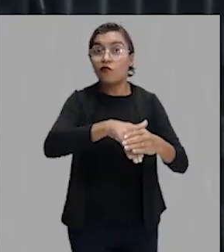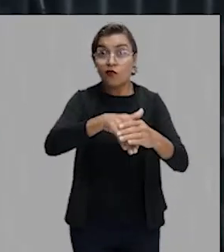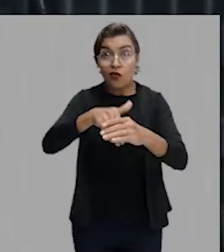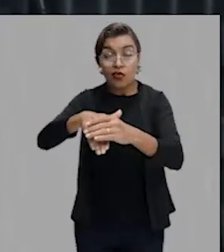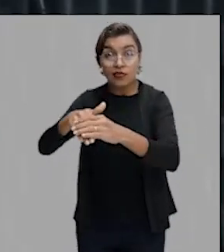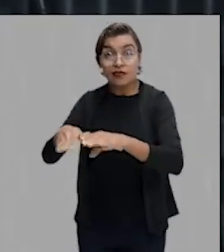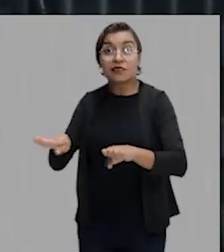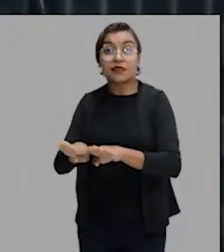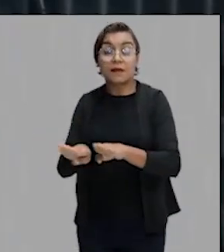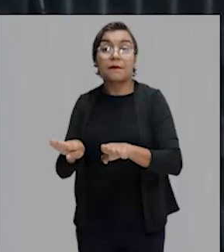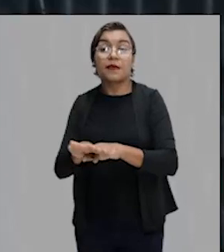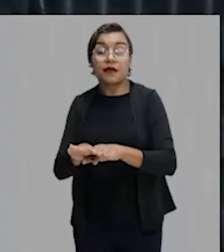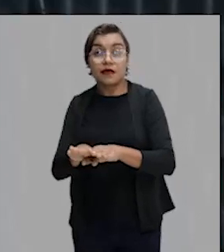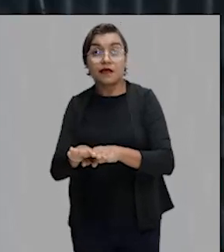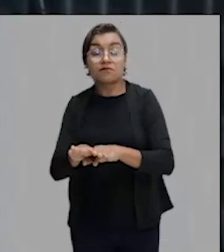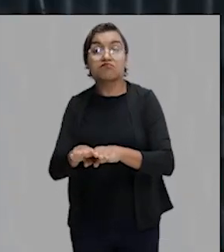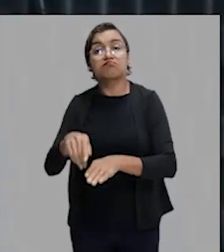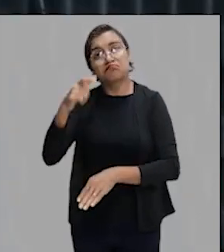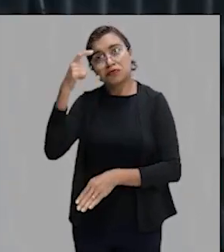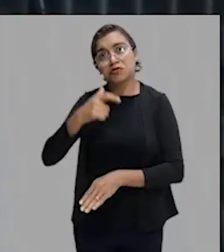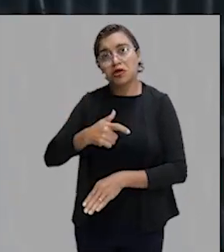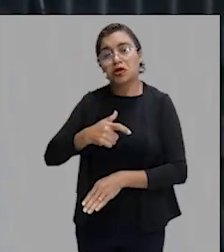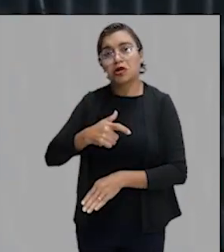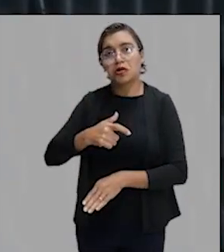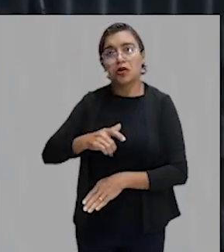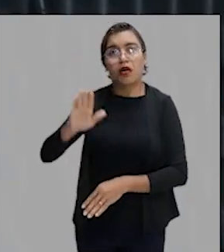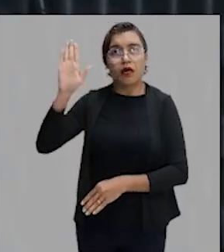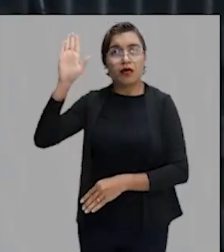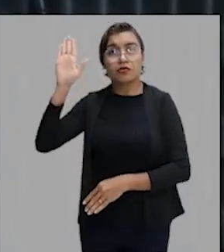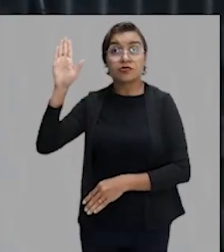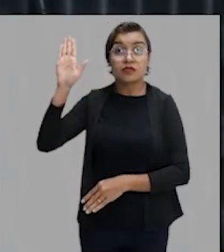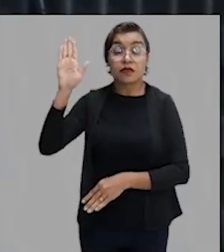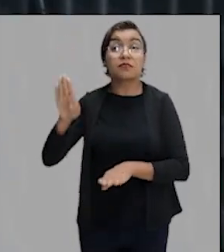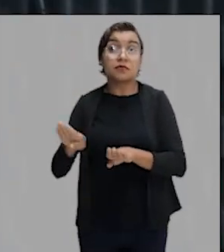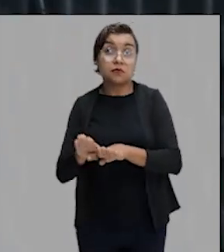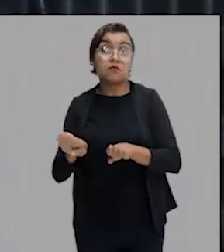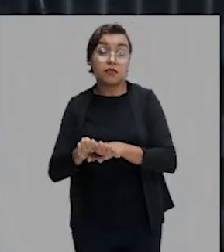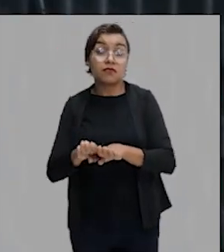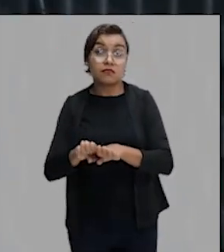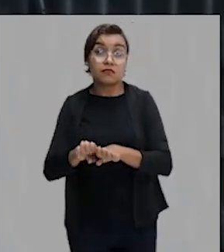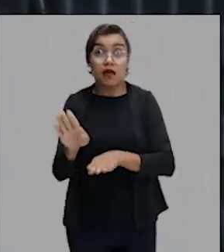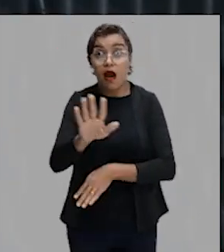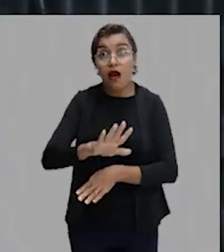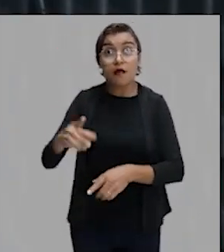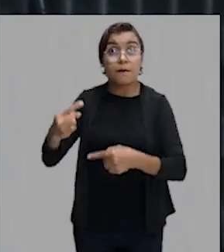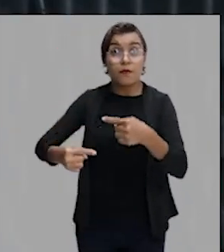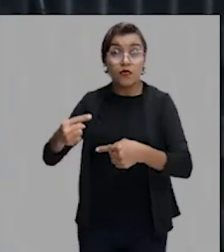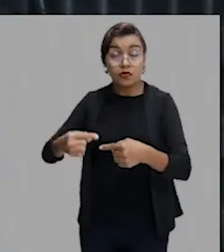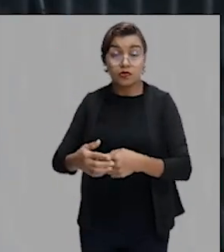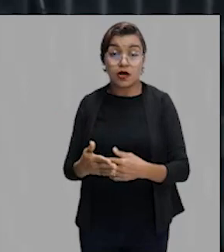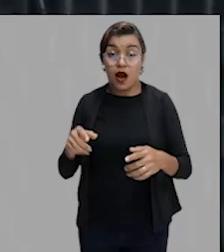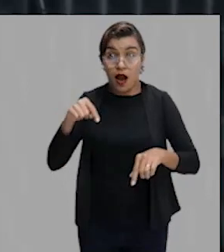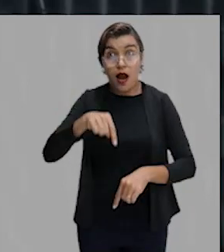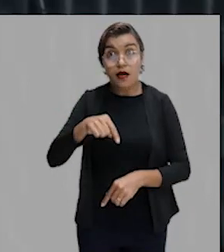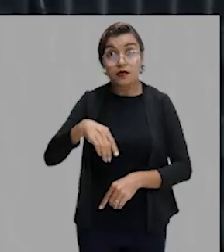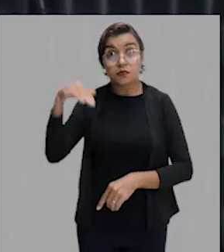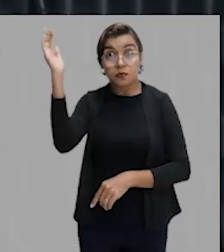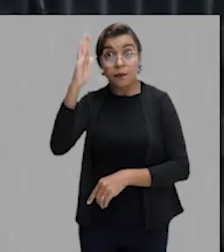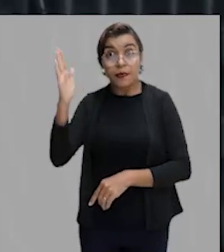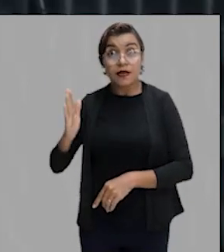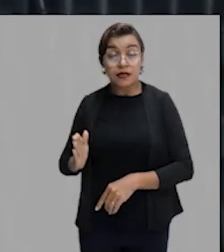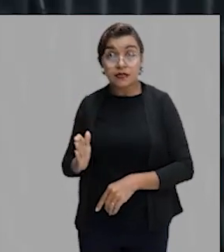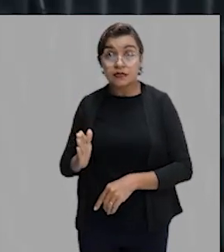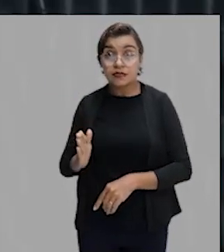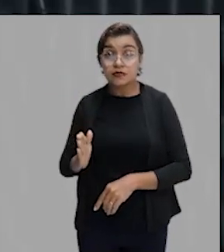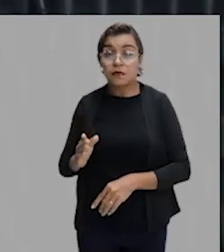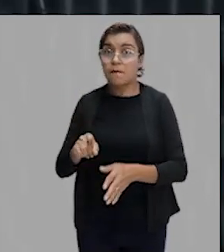também podendo ser votada, podendo ser representante política, podendo ser candidata. Aqui no Brasil, ó, essa questão